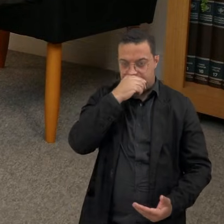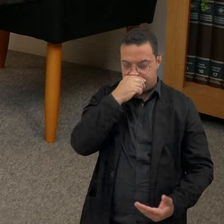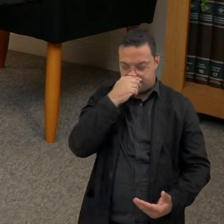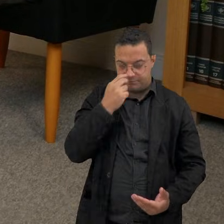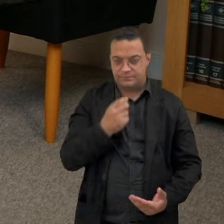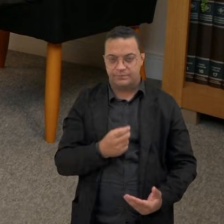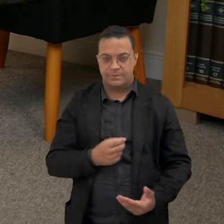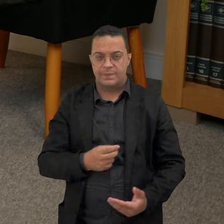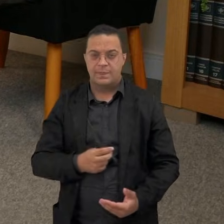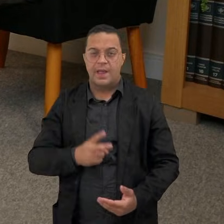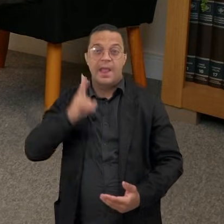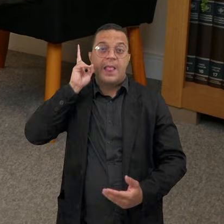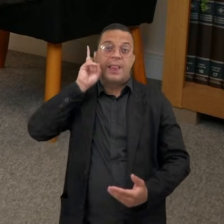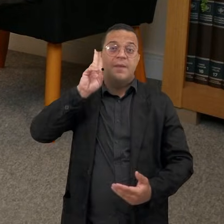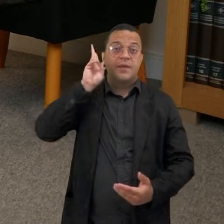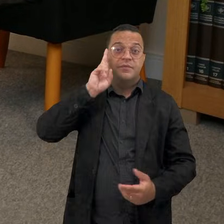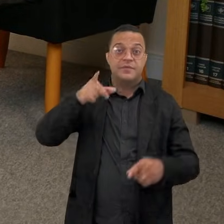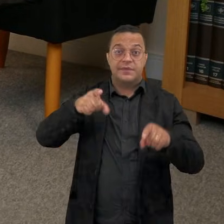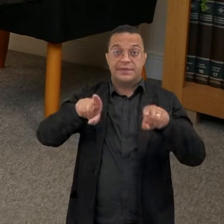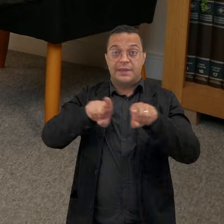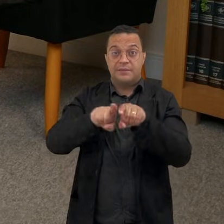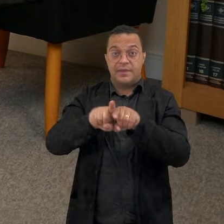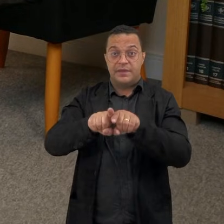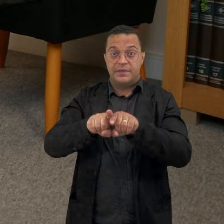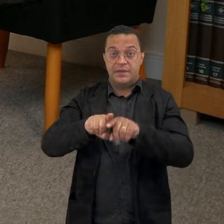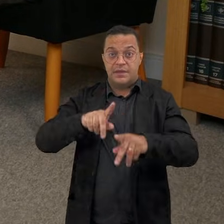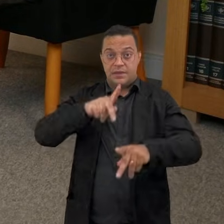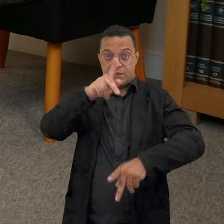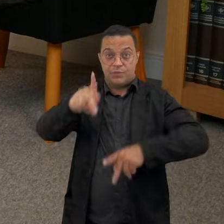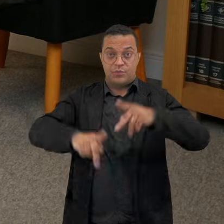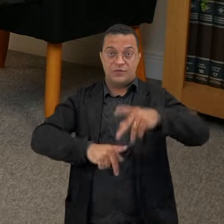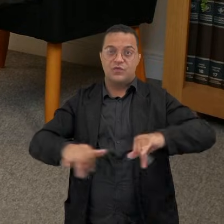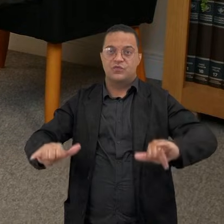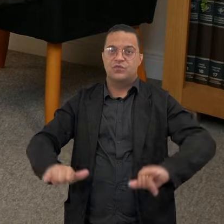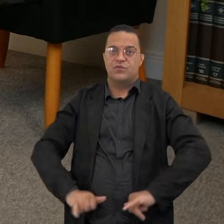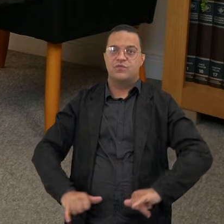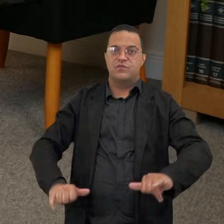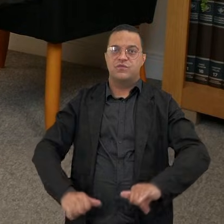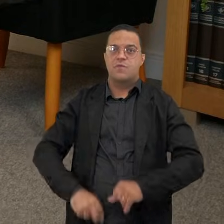né? Exatamente. Então, daí, na